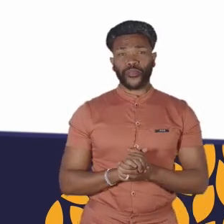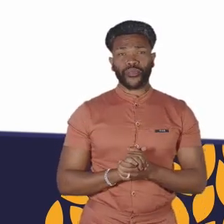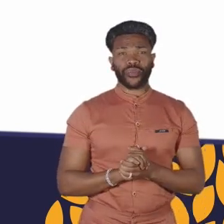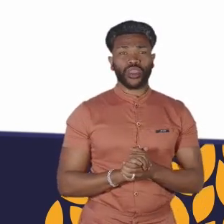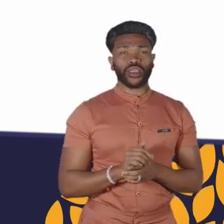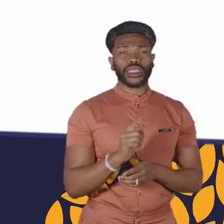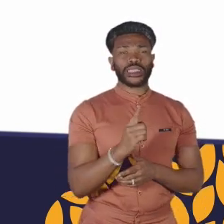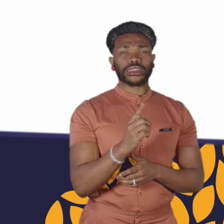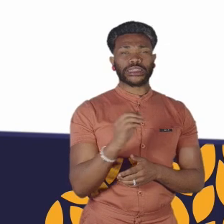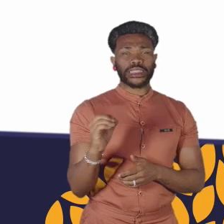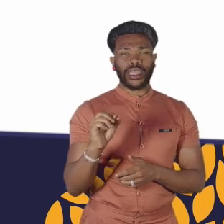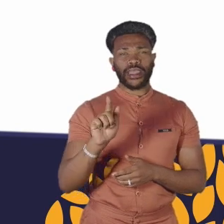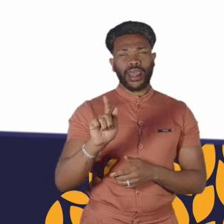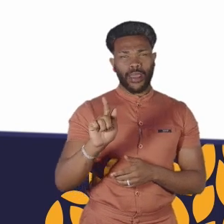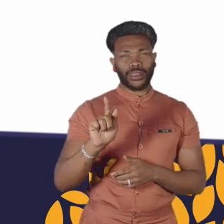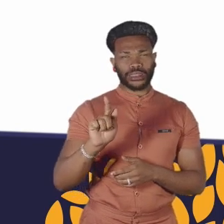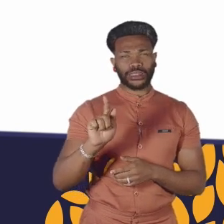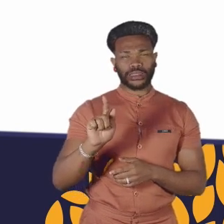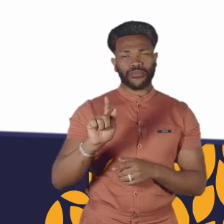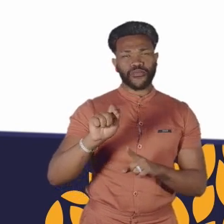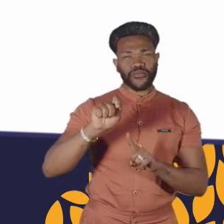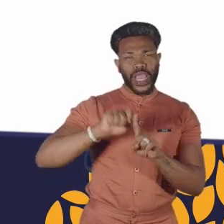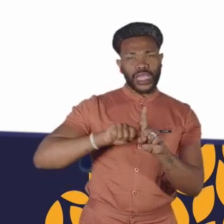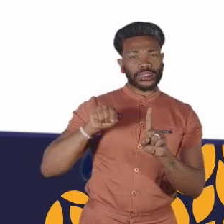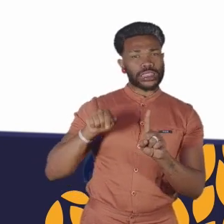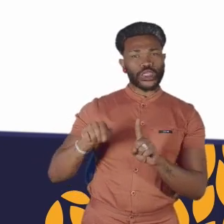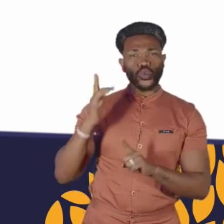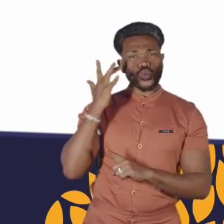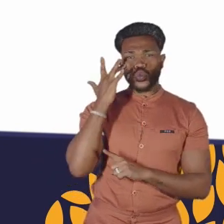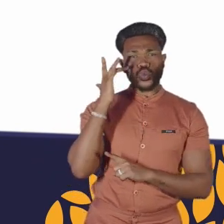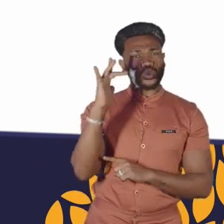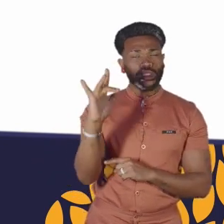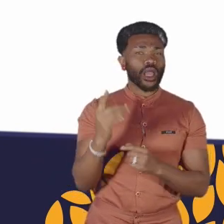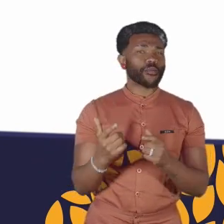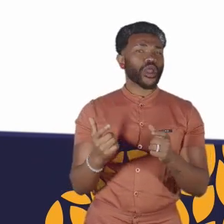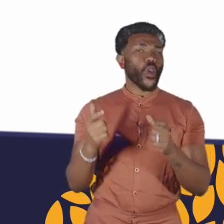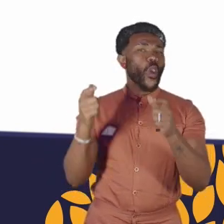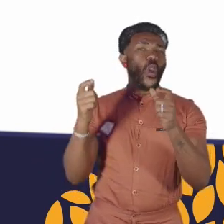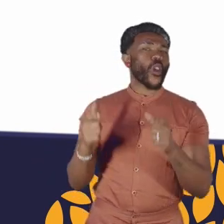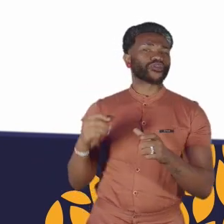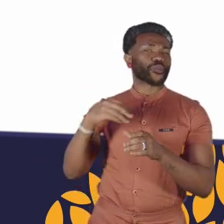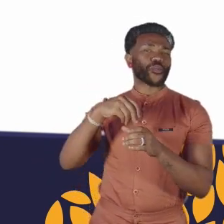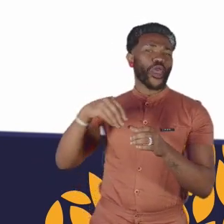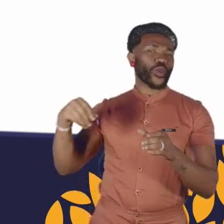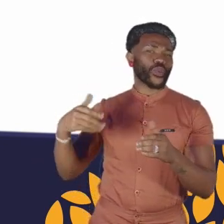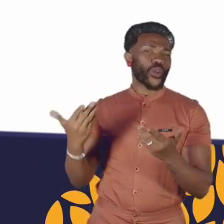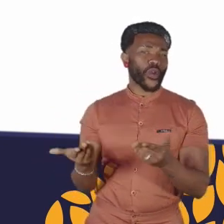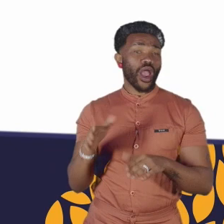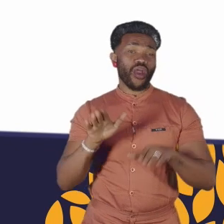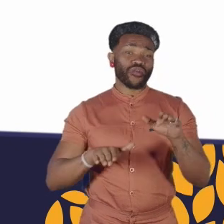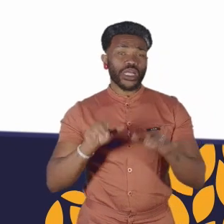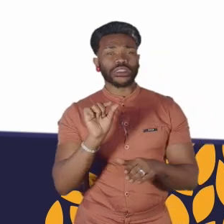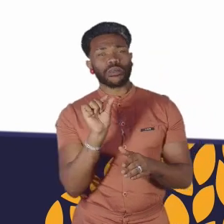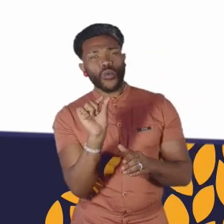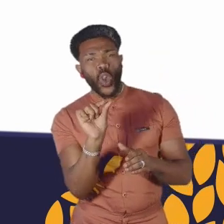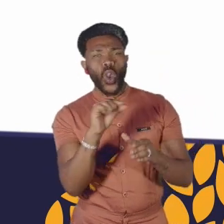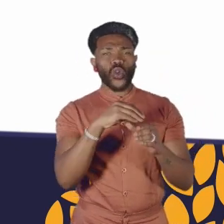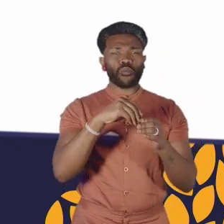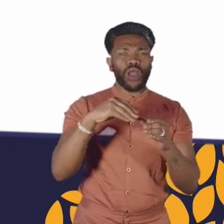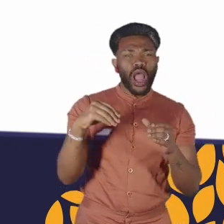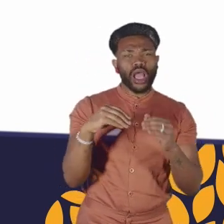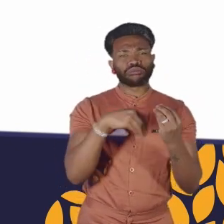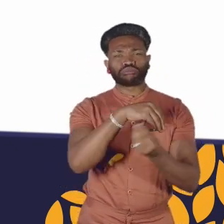100 gramas por mês, e o Gabriel não sabe a procedência dela. Uma vez vem mais semente, outra um pouquinho mais de